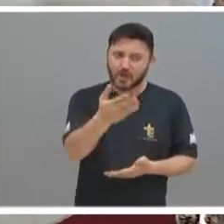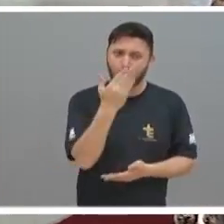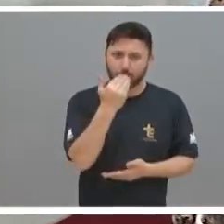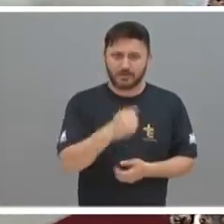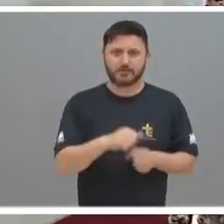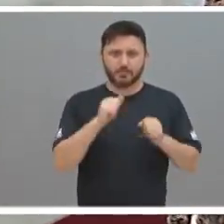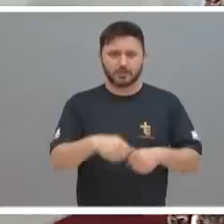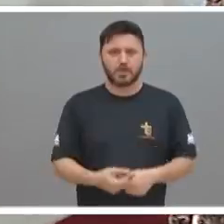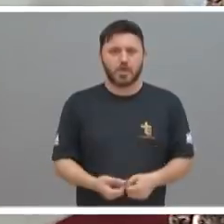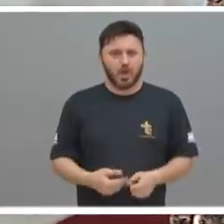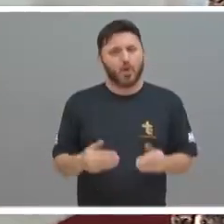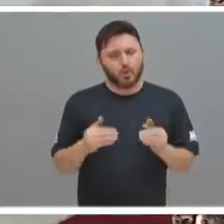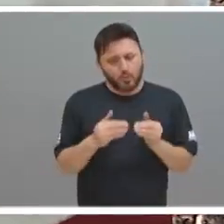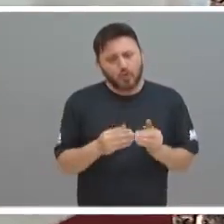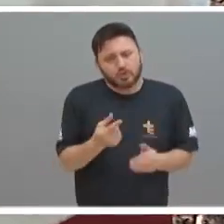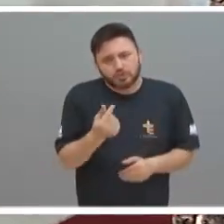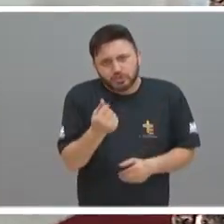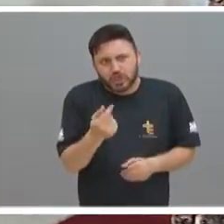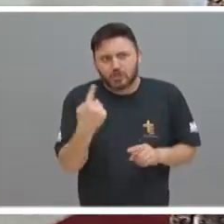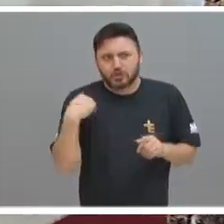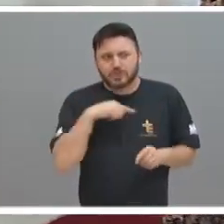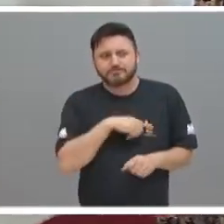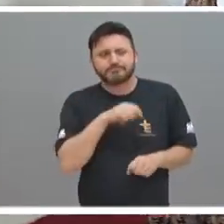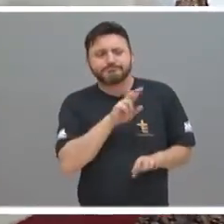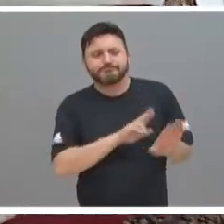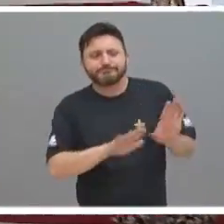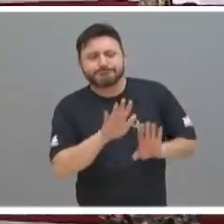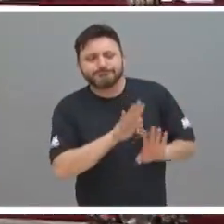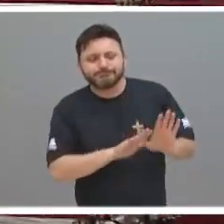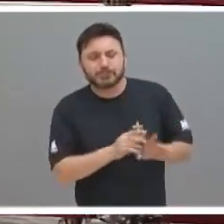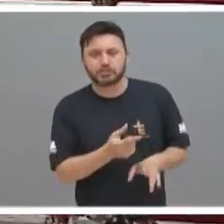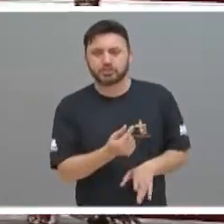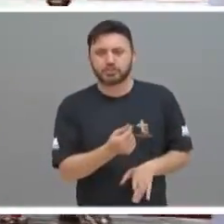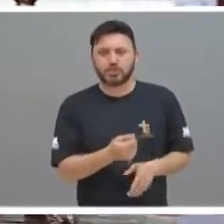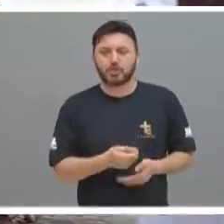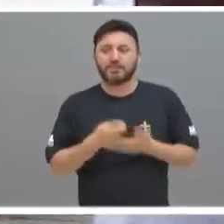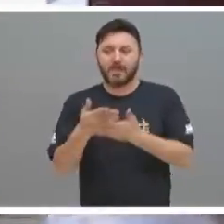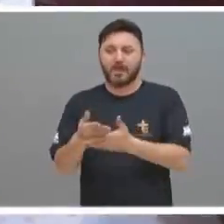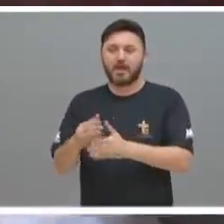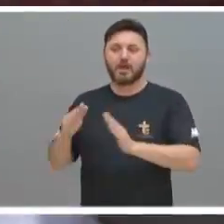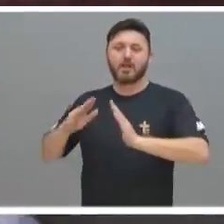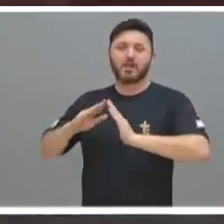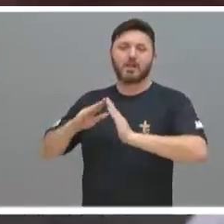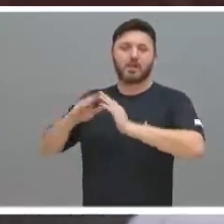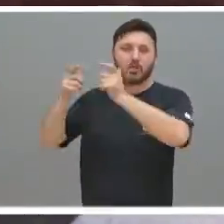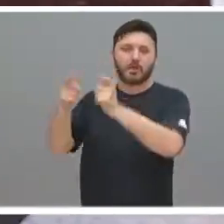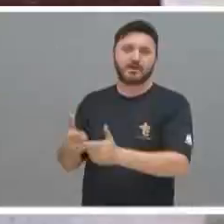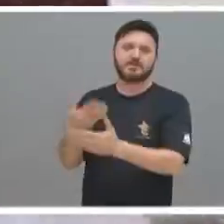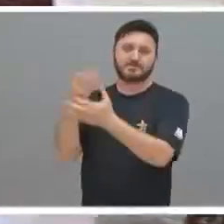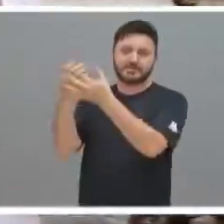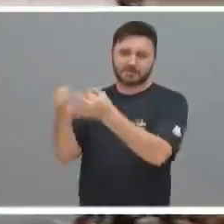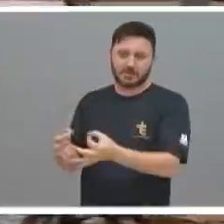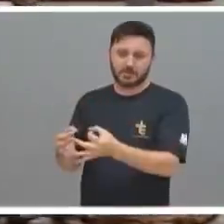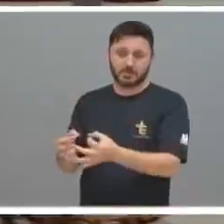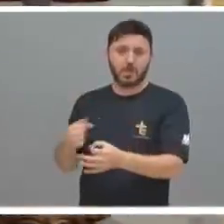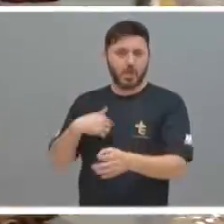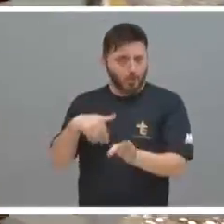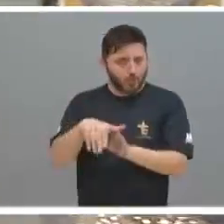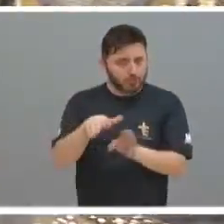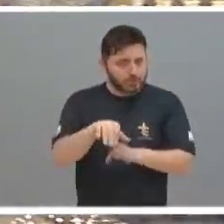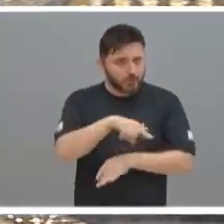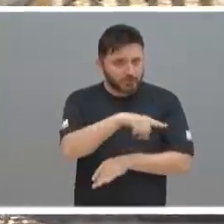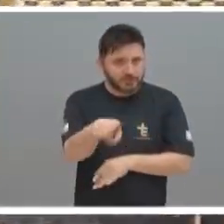Concordo que dinheiro a gente tem que ser precavido, dinheiro a gente tem que dar para instituições idôneas. Estou dando um conselho,